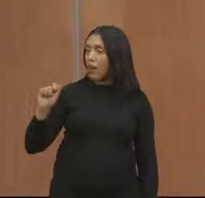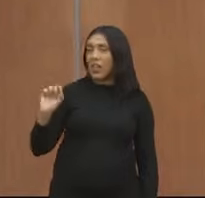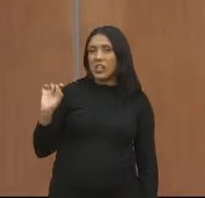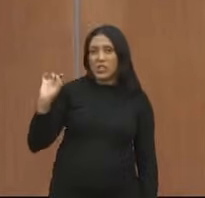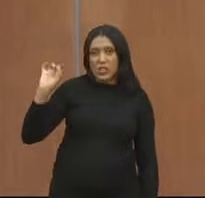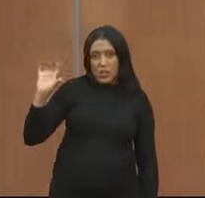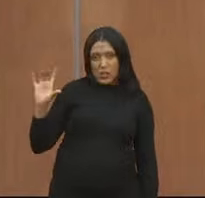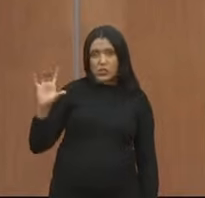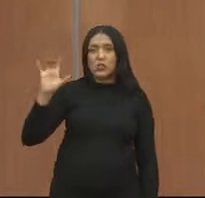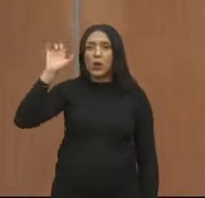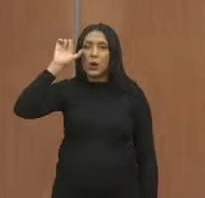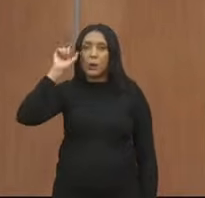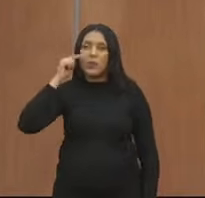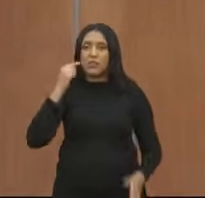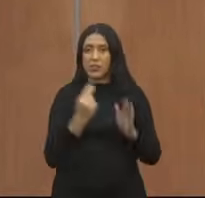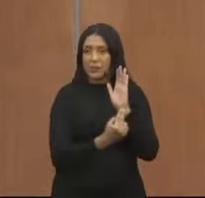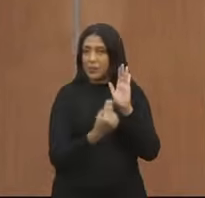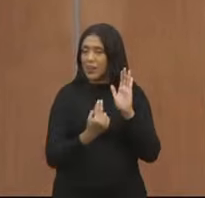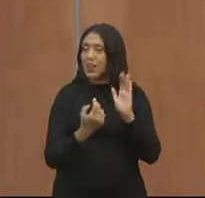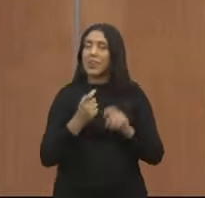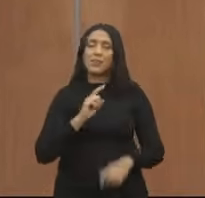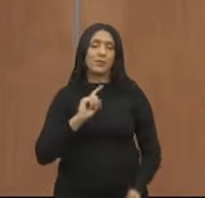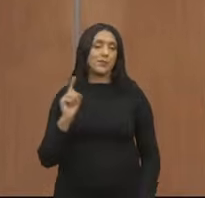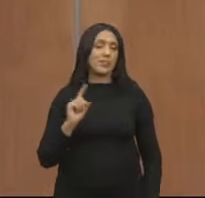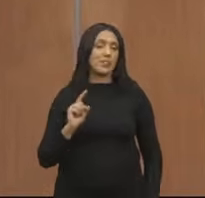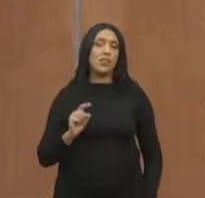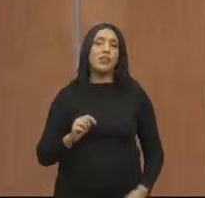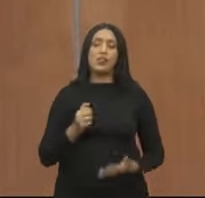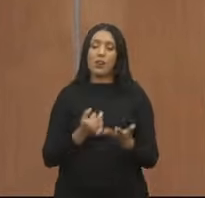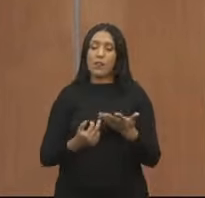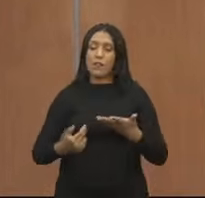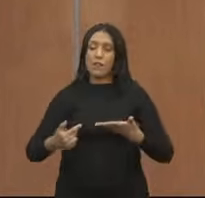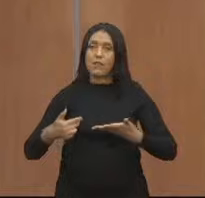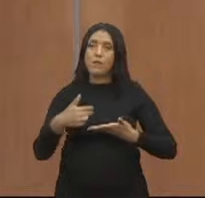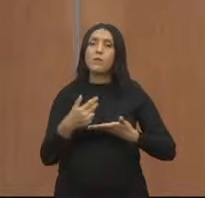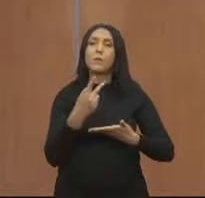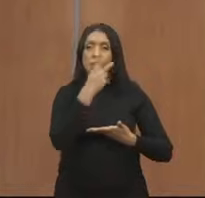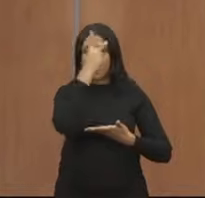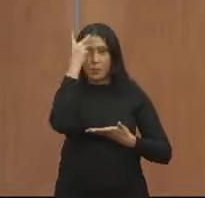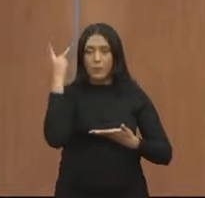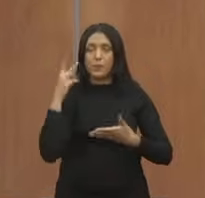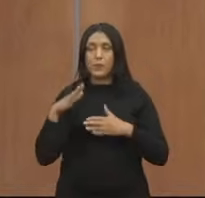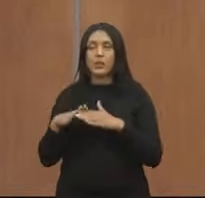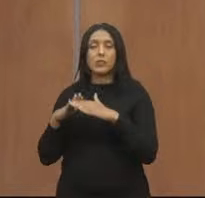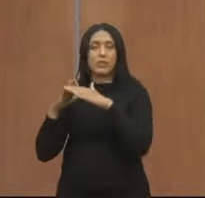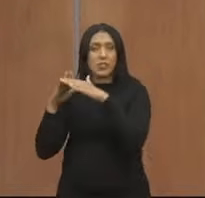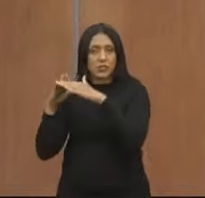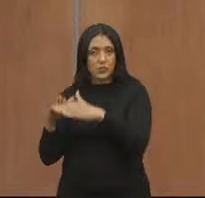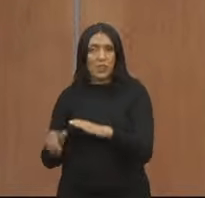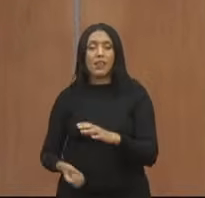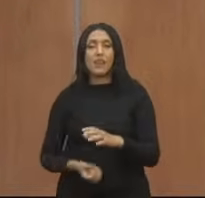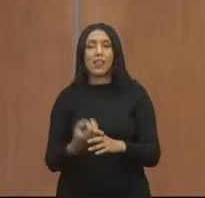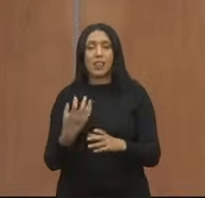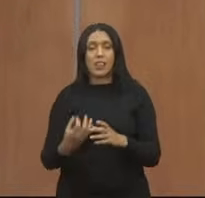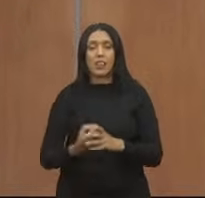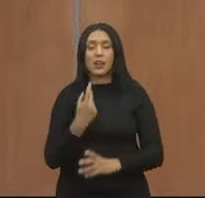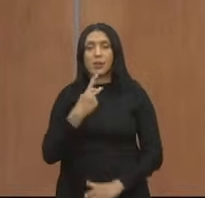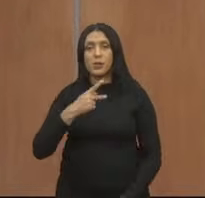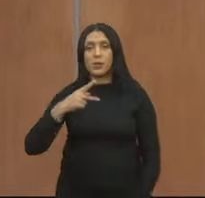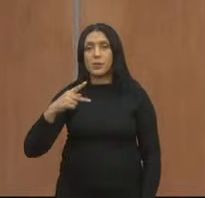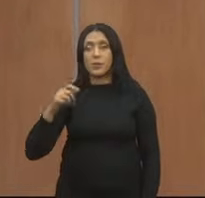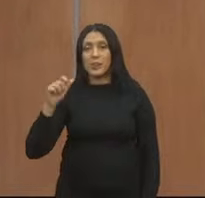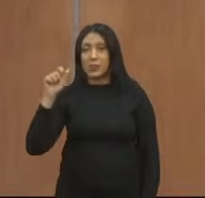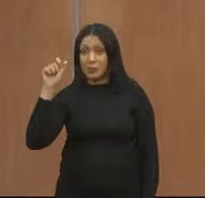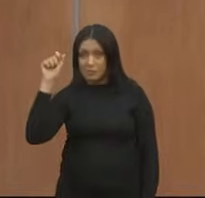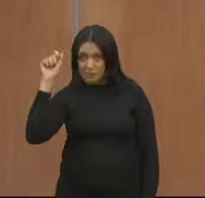orçamentária para os próximos 4 anos, é uma peça fundamental, porque ela vai ditar como que será a cidade nos próximos 4